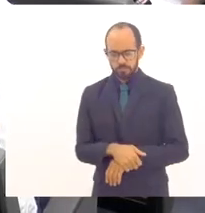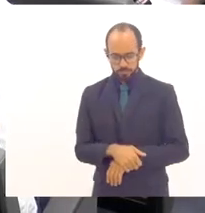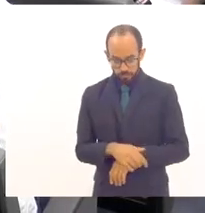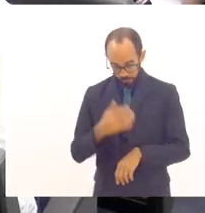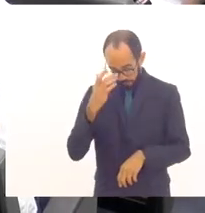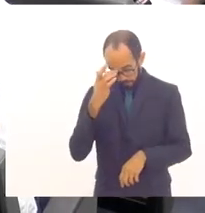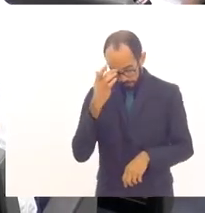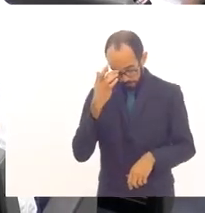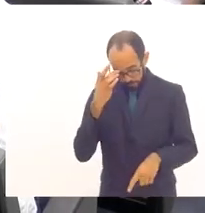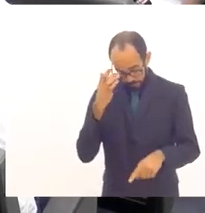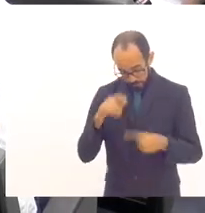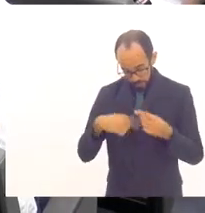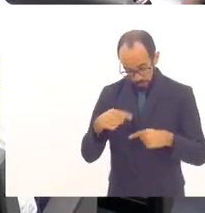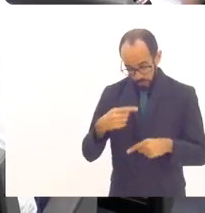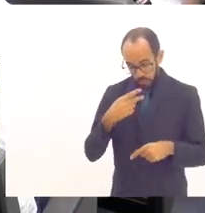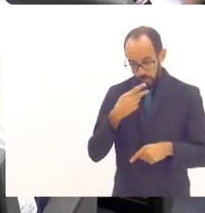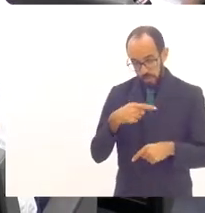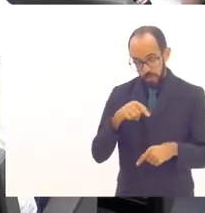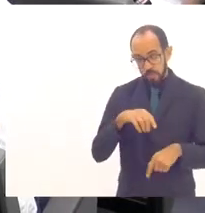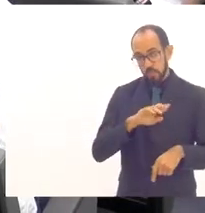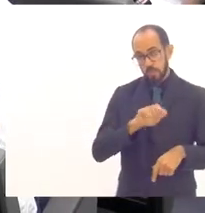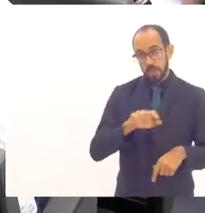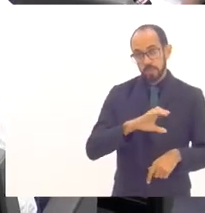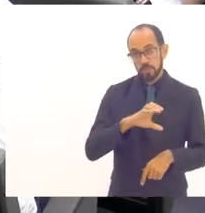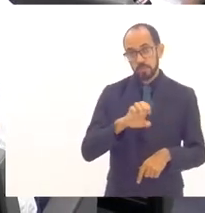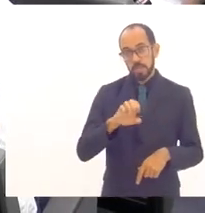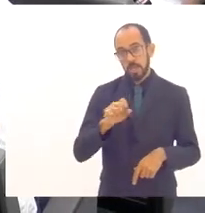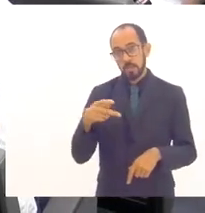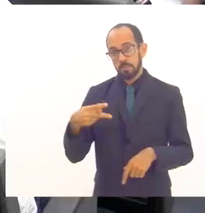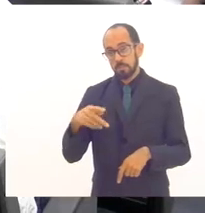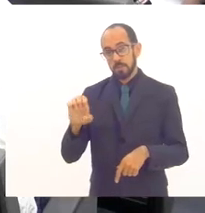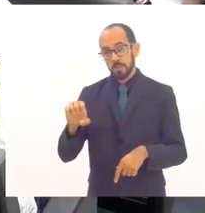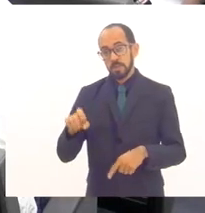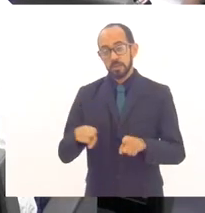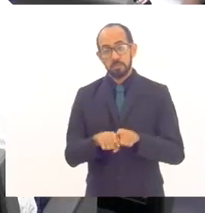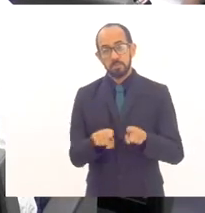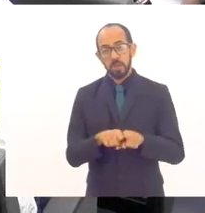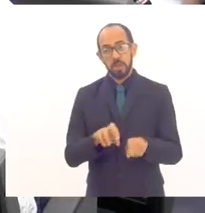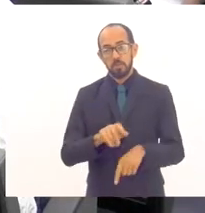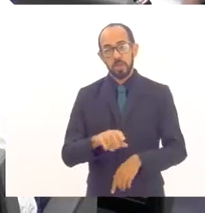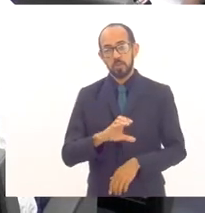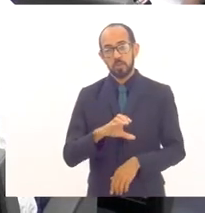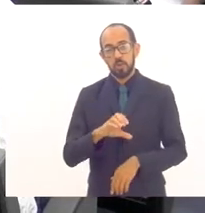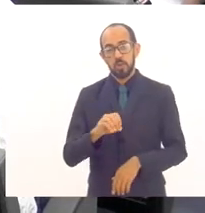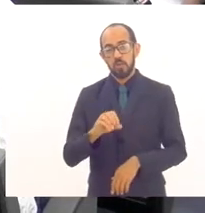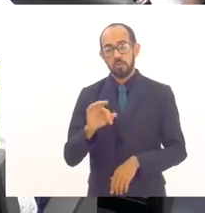daqui a pouco, que não é nem do CEP, nem do CONFEF, e é profissional da área.